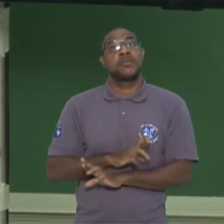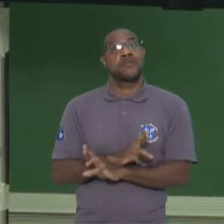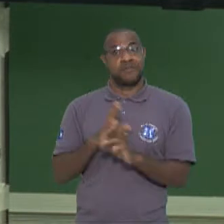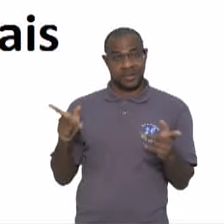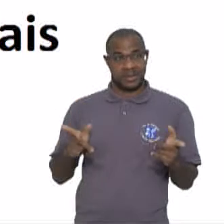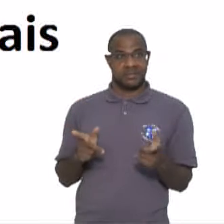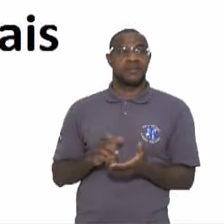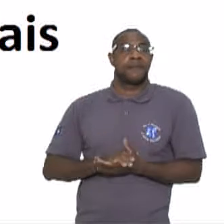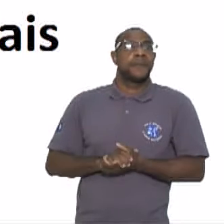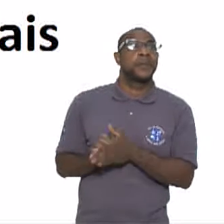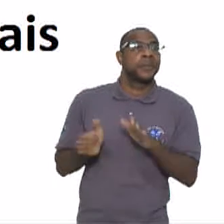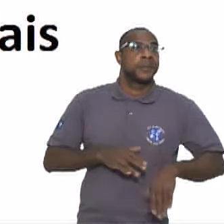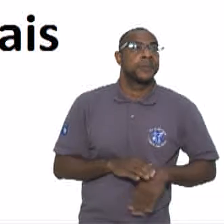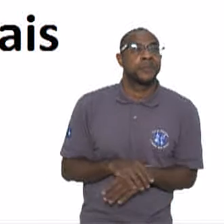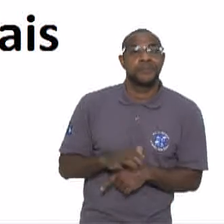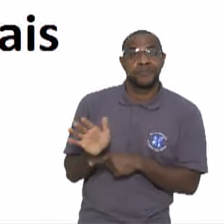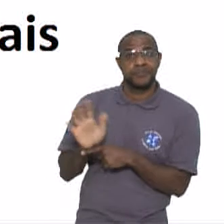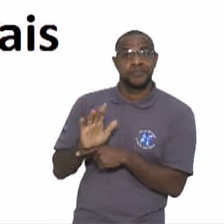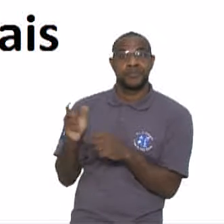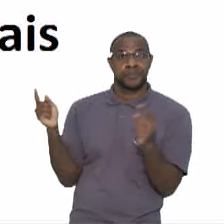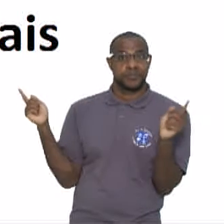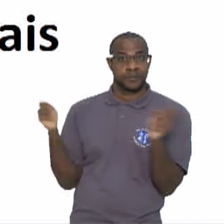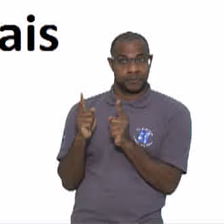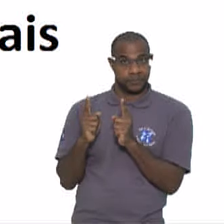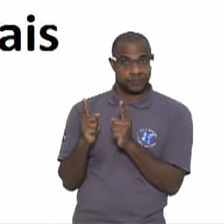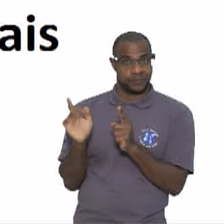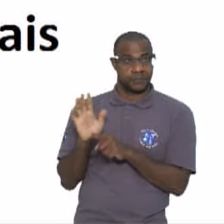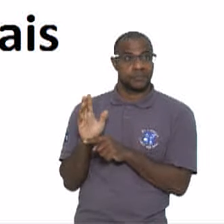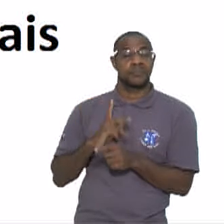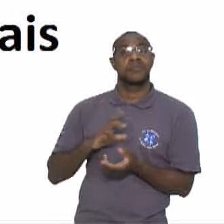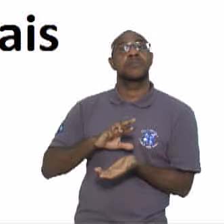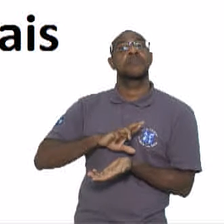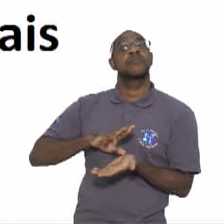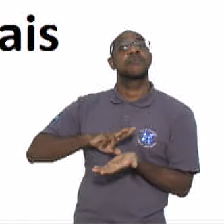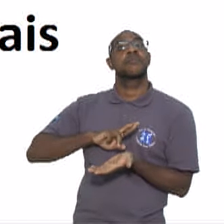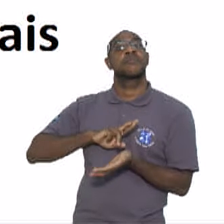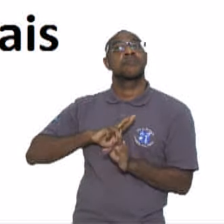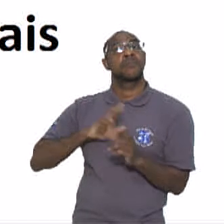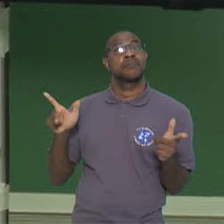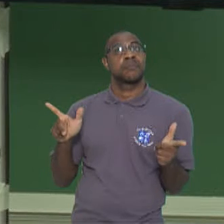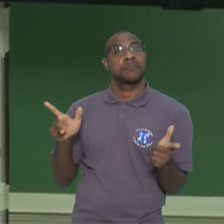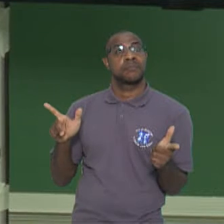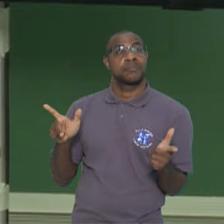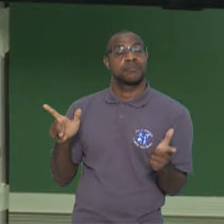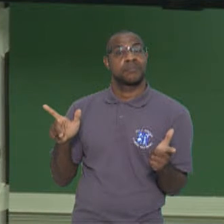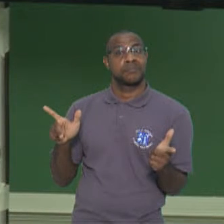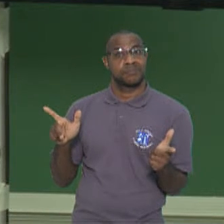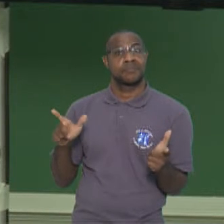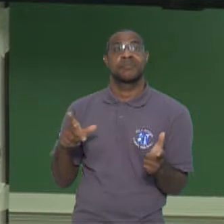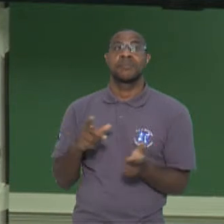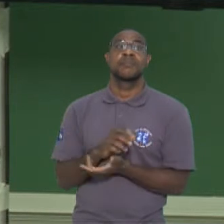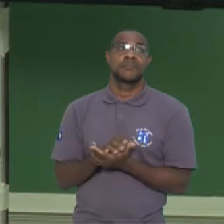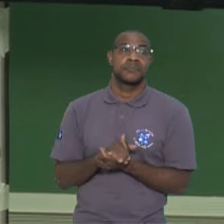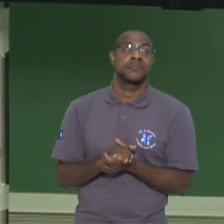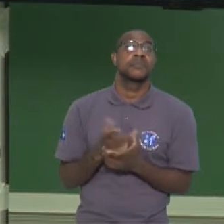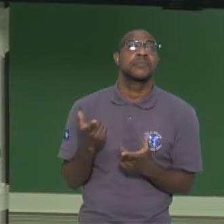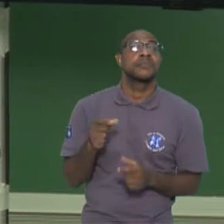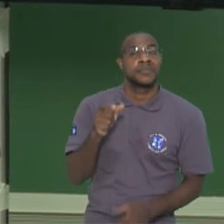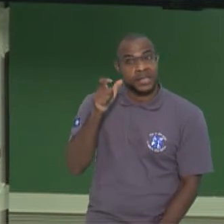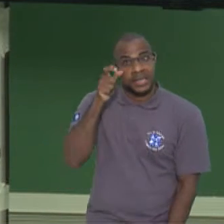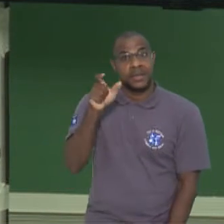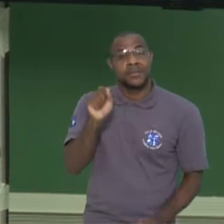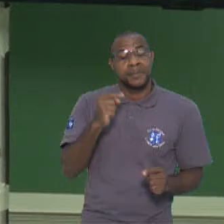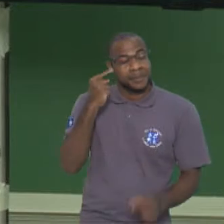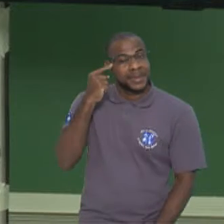Filmes em curta-metragem possuem um formato diferenciado. Lembrar aqui que a gente está falando de formatos de filme, né? É interessante